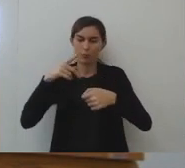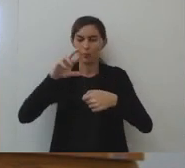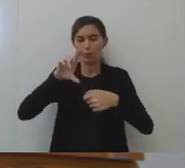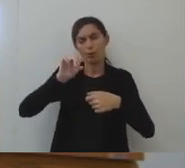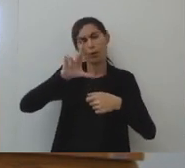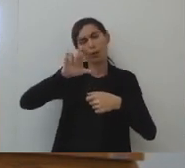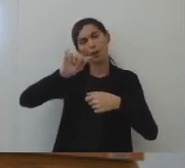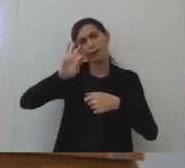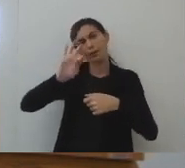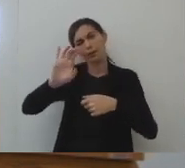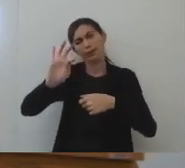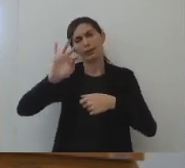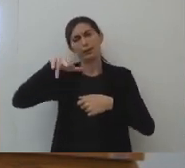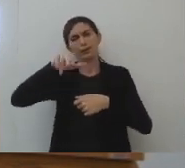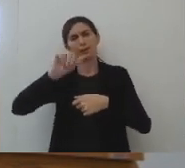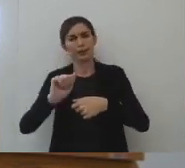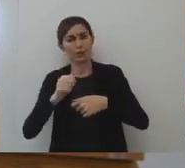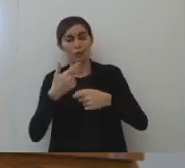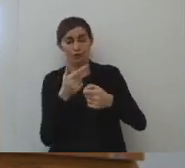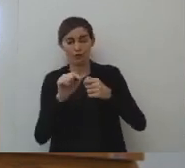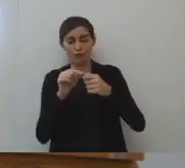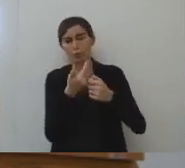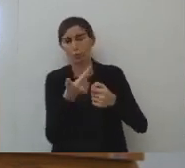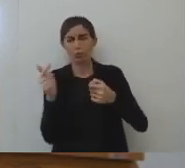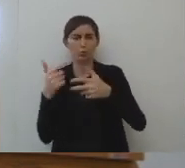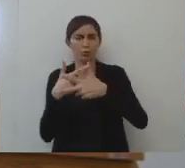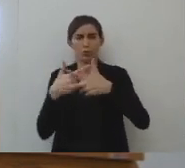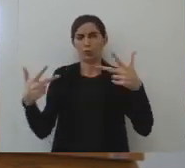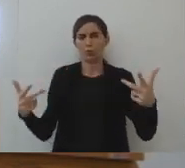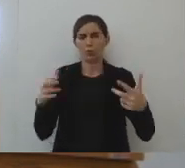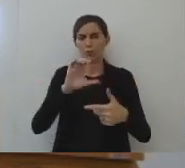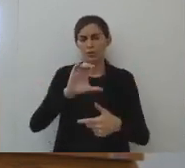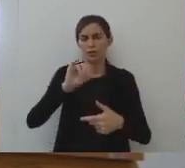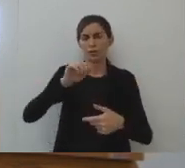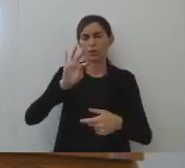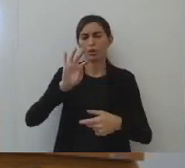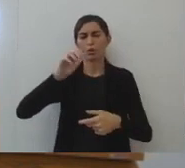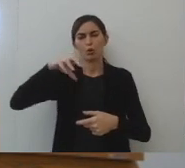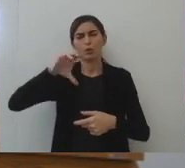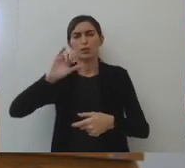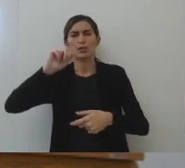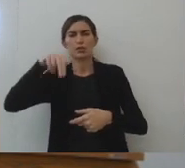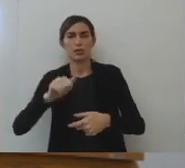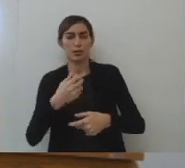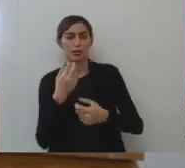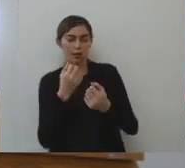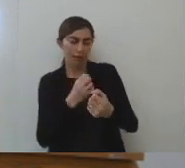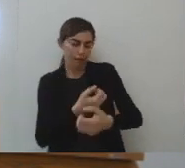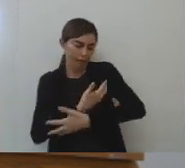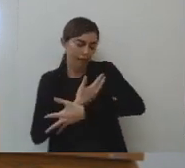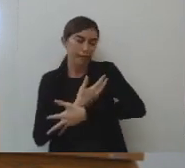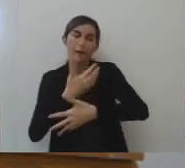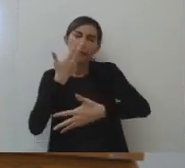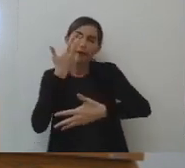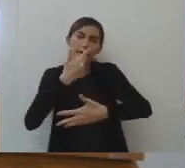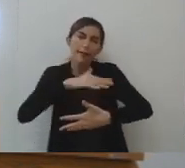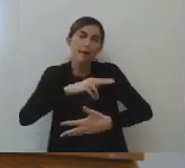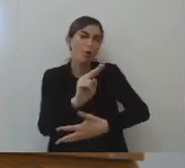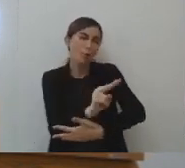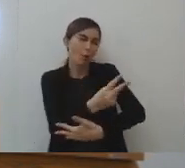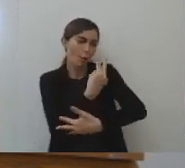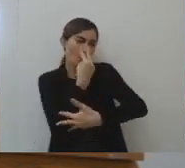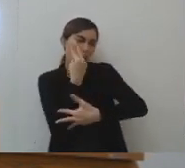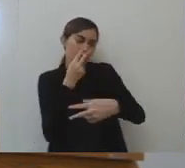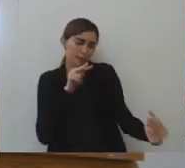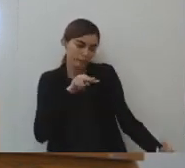prolactina, certo? Ela vai produzir uma outra coisa que é a ocitocina. Ou seja, quando a criança olha para a mãe, quando a mãe ela olha